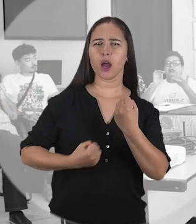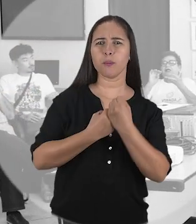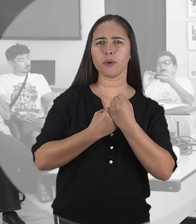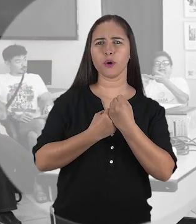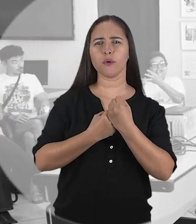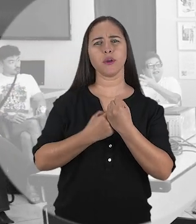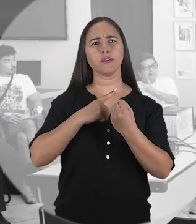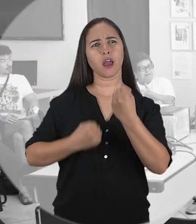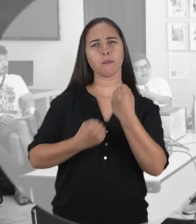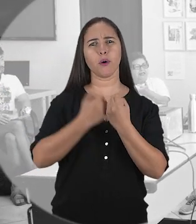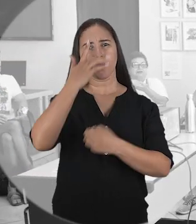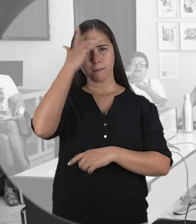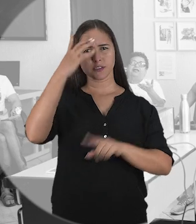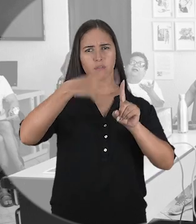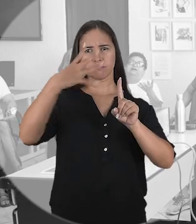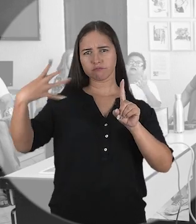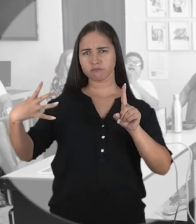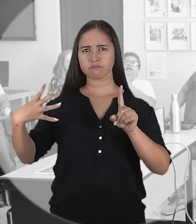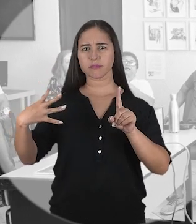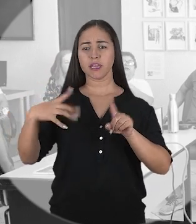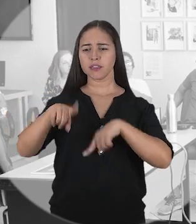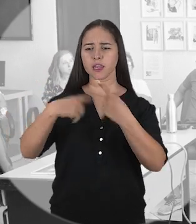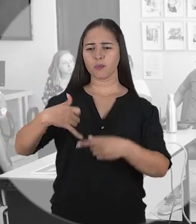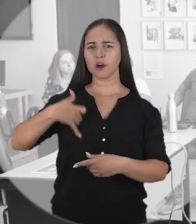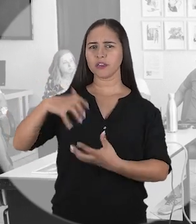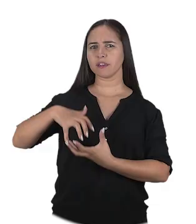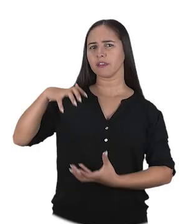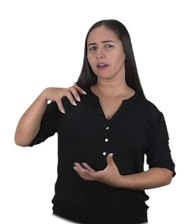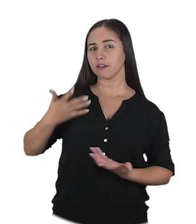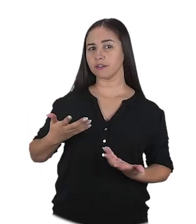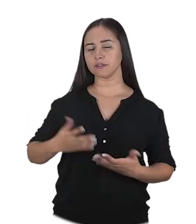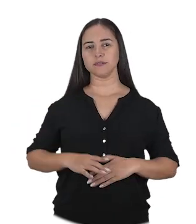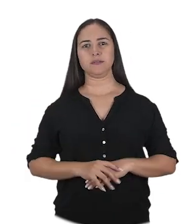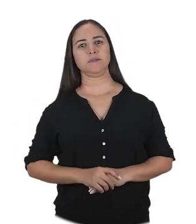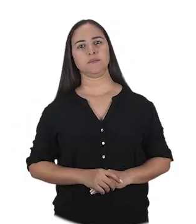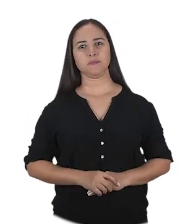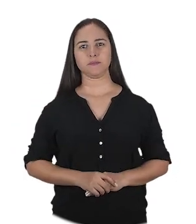as pessoas LGBTQIAP+ no seu envelhecer, no seu envelhecimento?